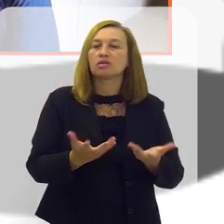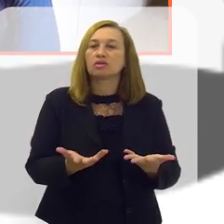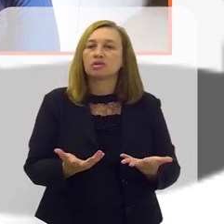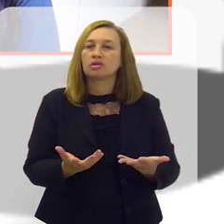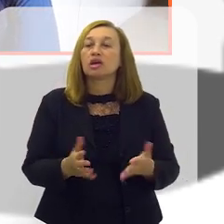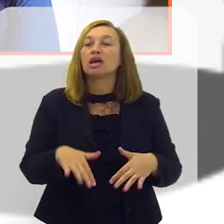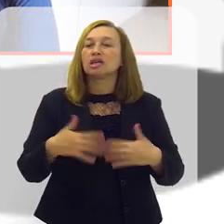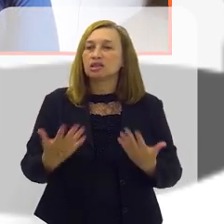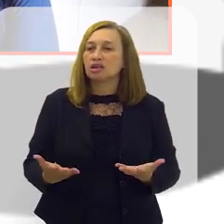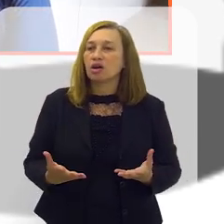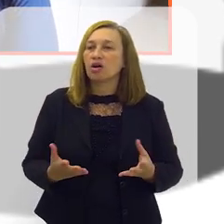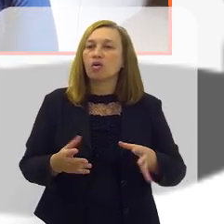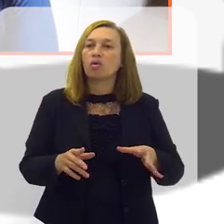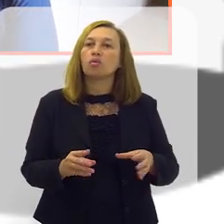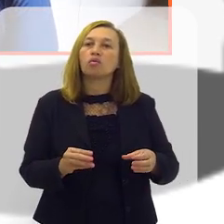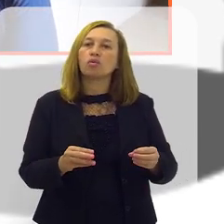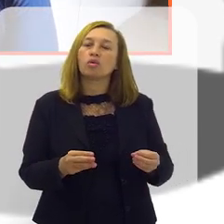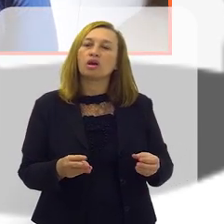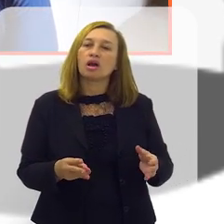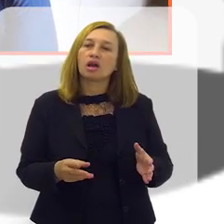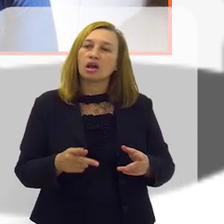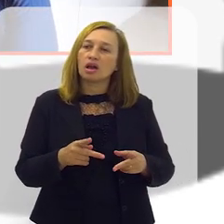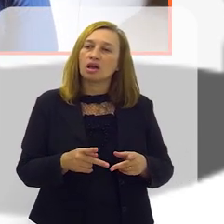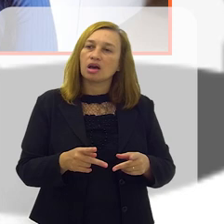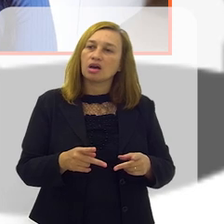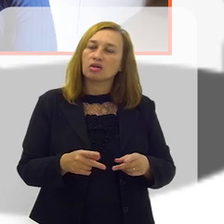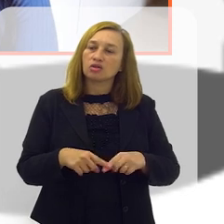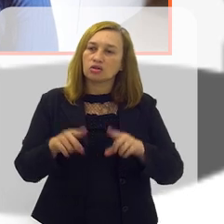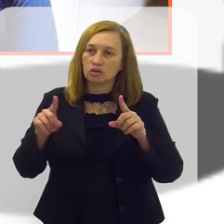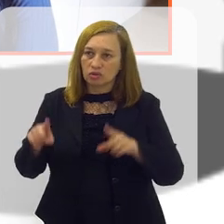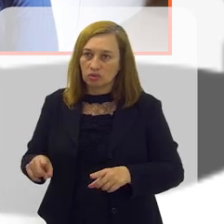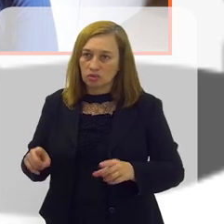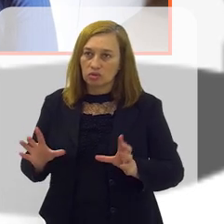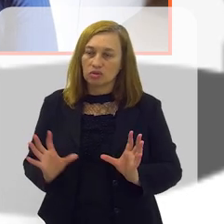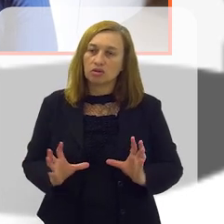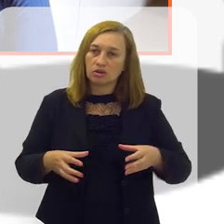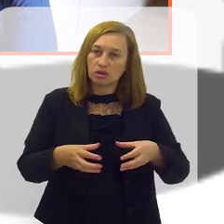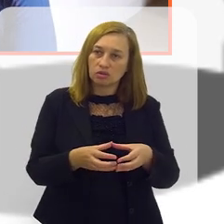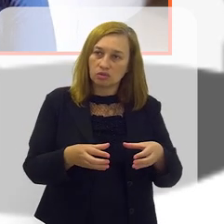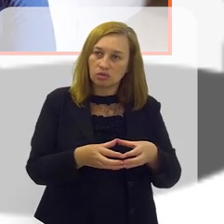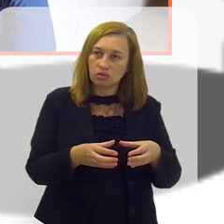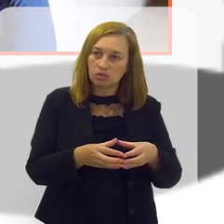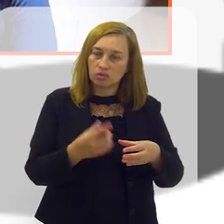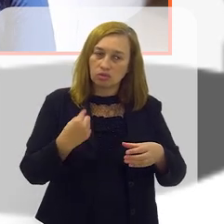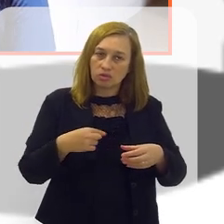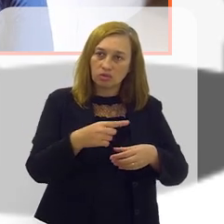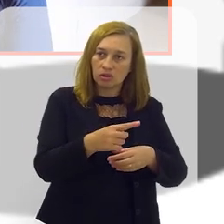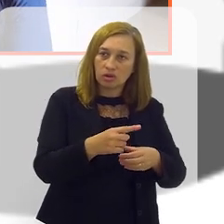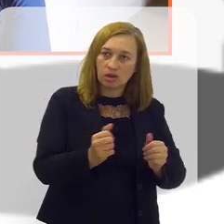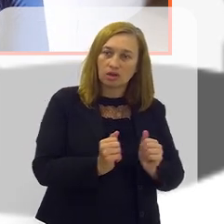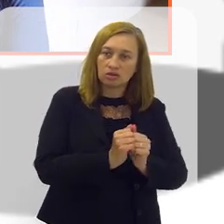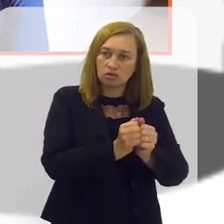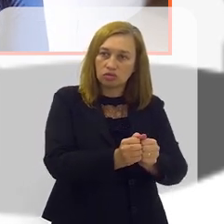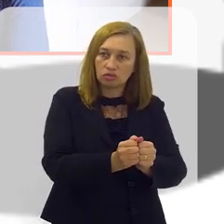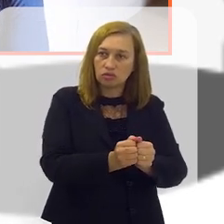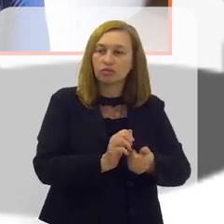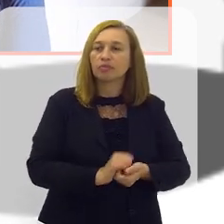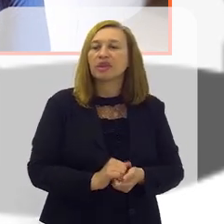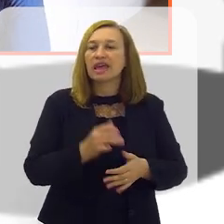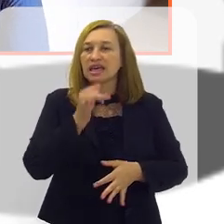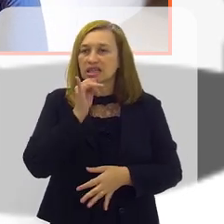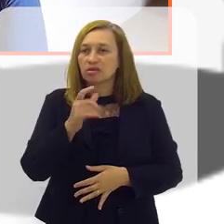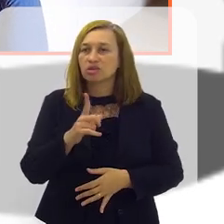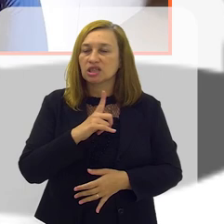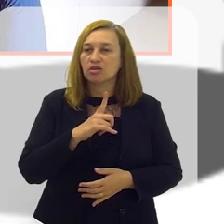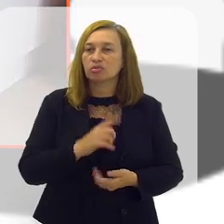É Então, itinerante, pode. quer dizer, os membros vão até Aonde o... estão solicitados. É uma cooperação sem afiliação.